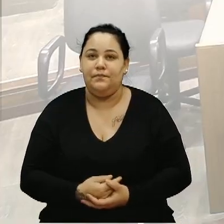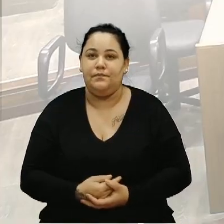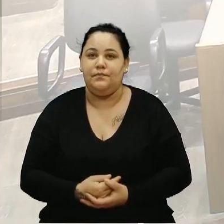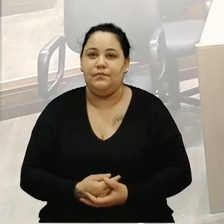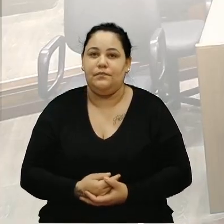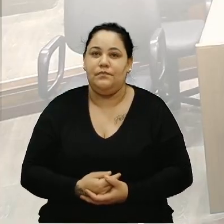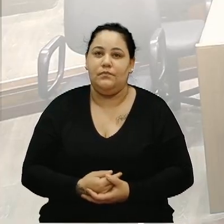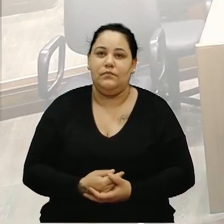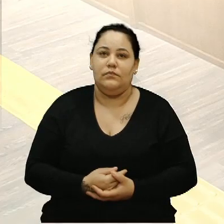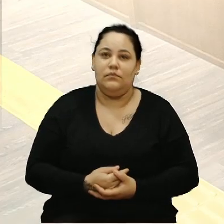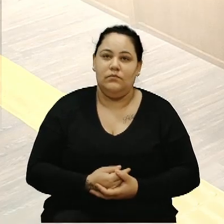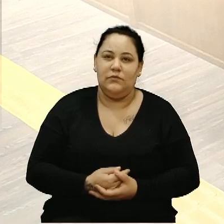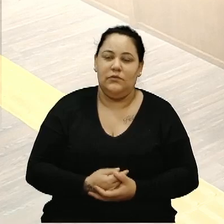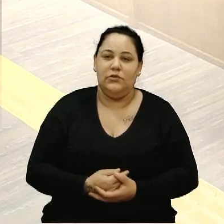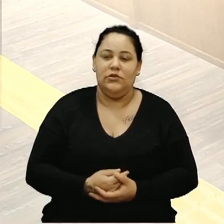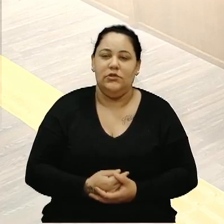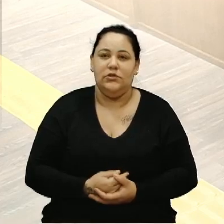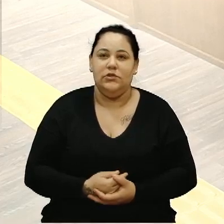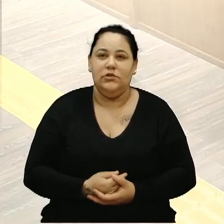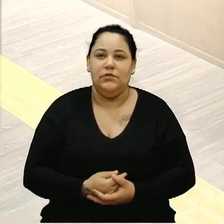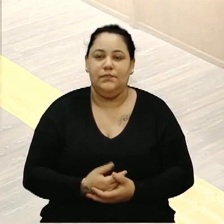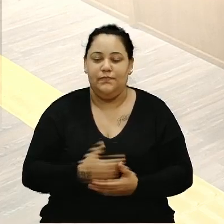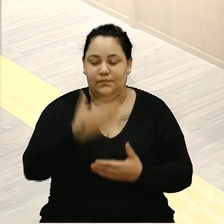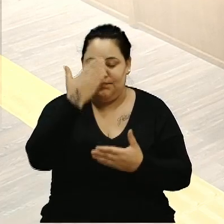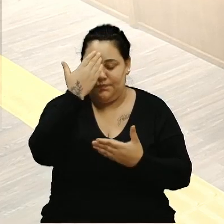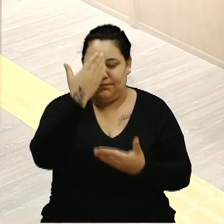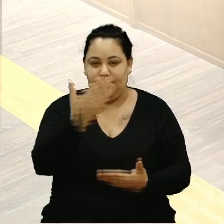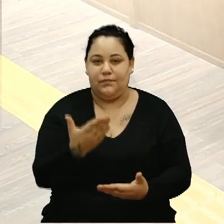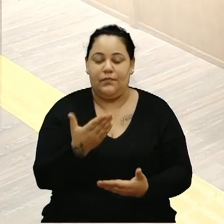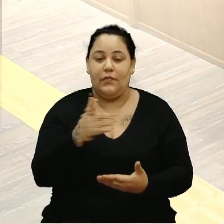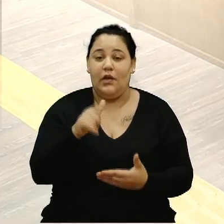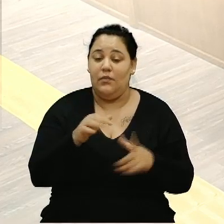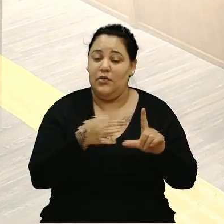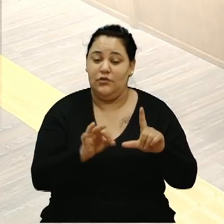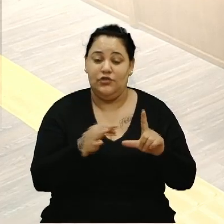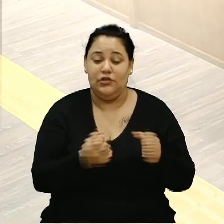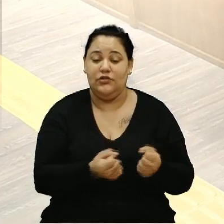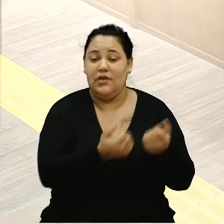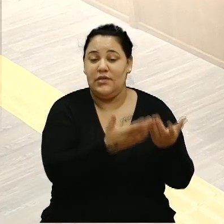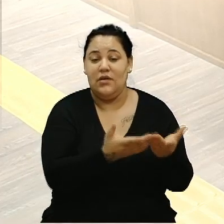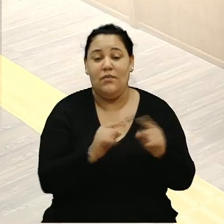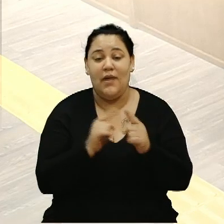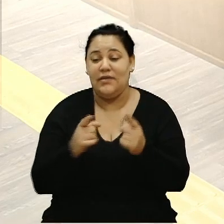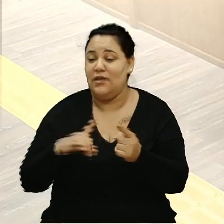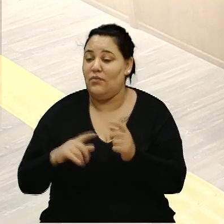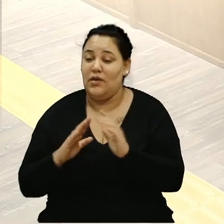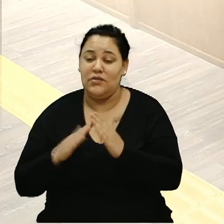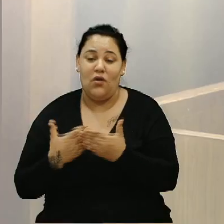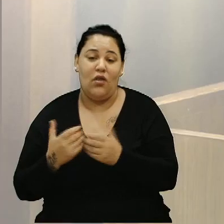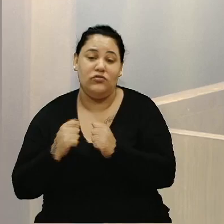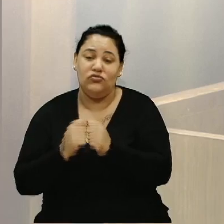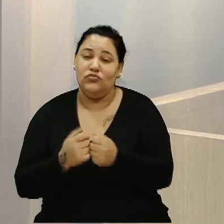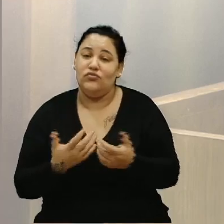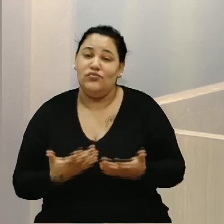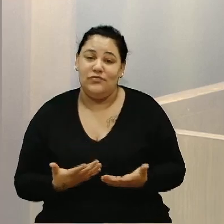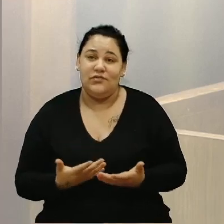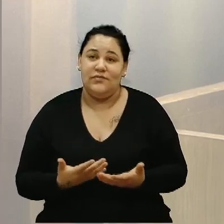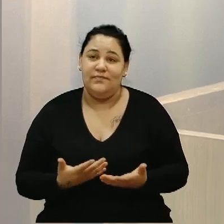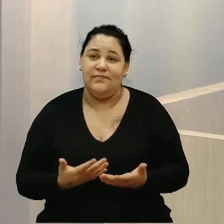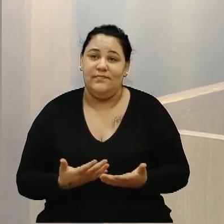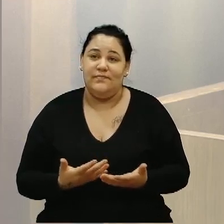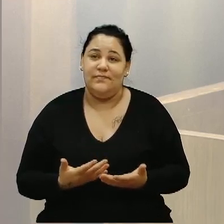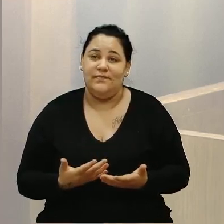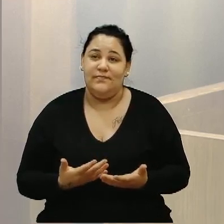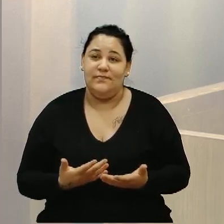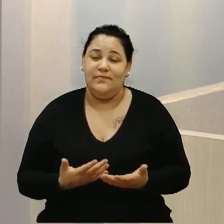Sim, é essa a realidade. Há um fluxo, uma logística ali de doação e no meio disso tu tem uma escola, né? E acho que nem